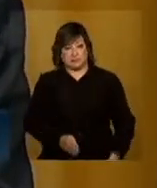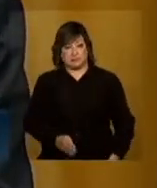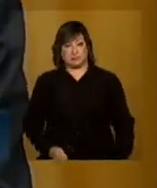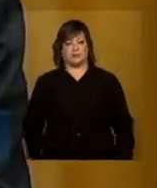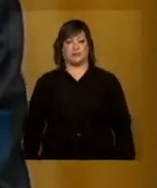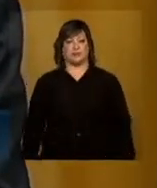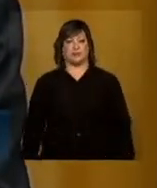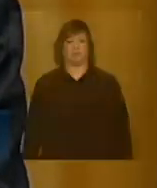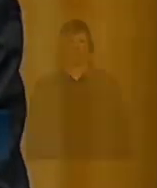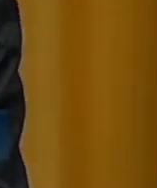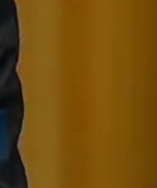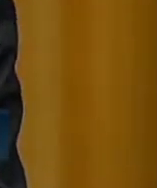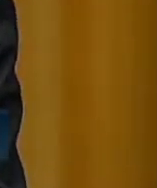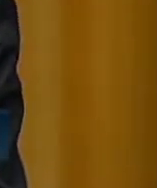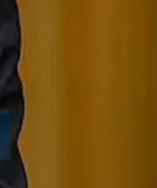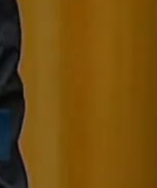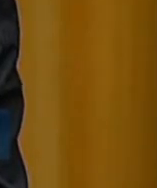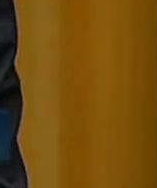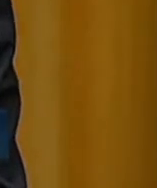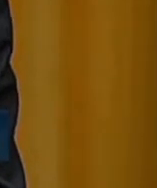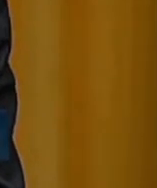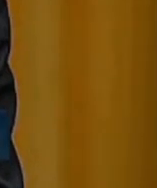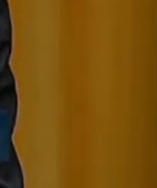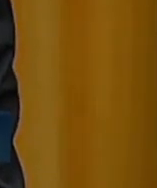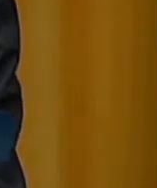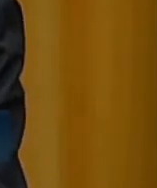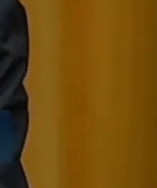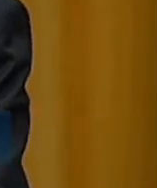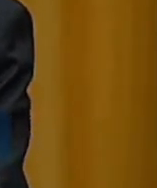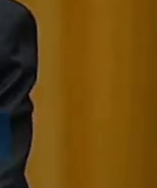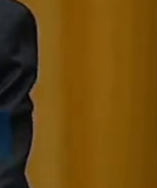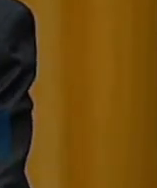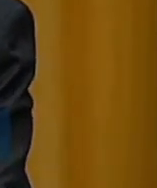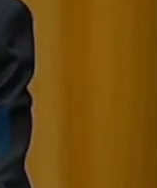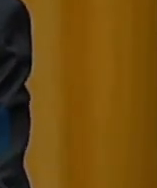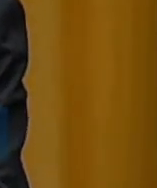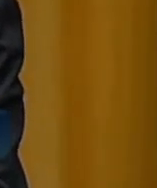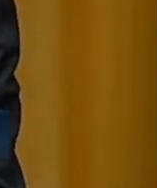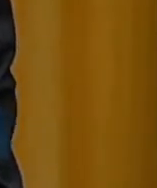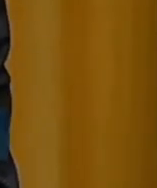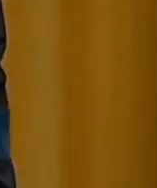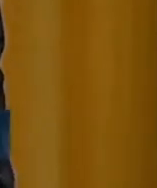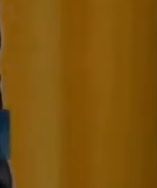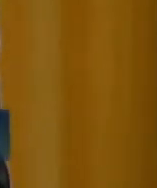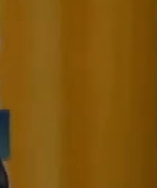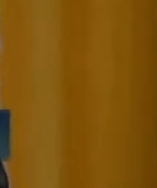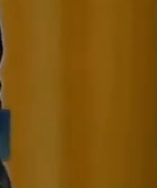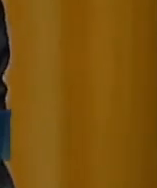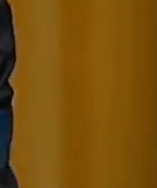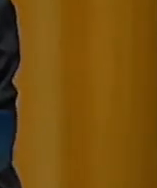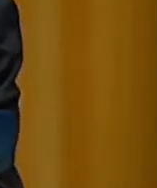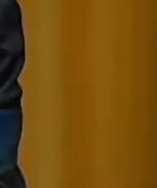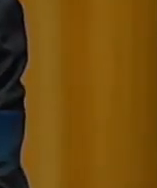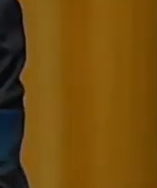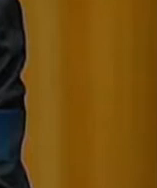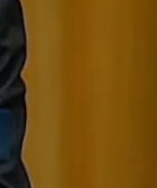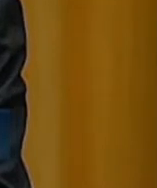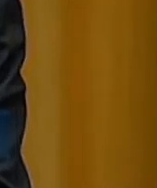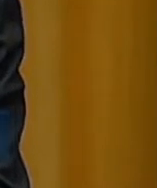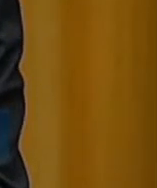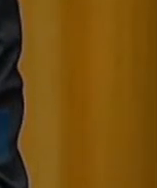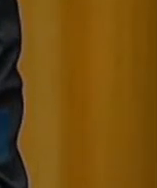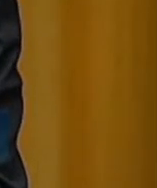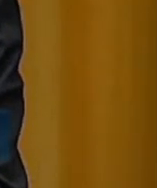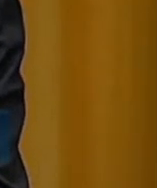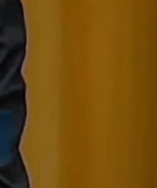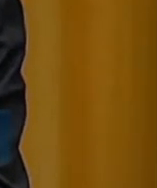Nós devemos a rápida expansão, apesar de todas as adversidades, logo a partir da Constituição e nascimento do SUS, o Programa de